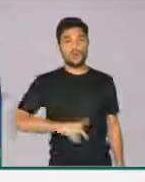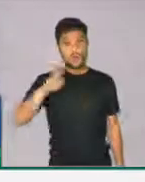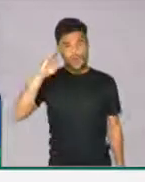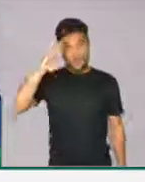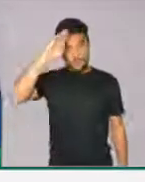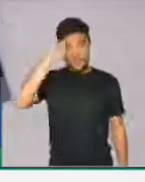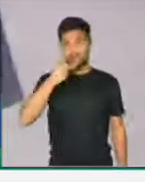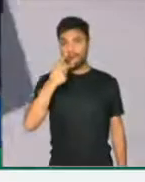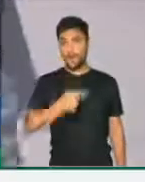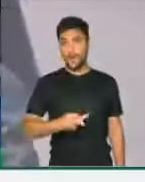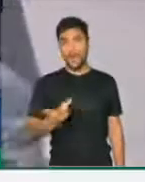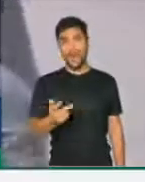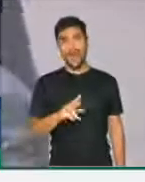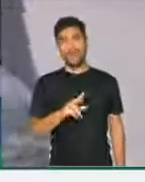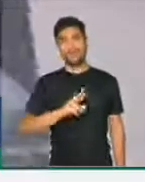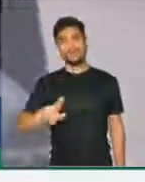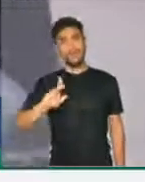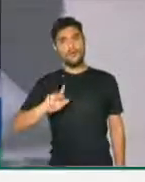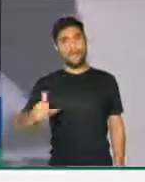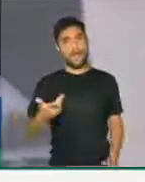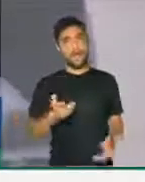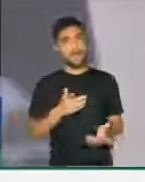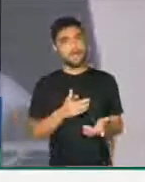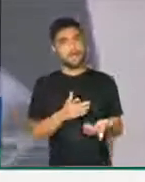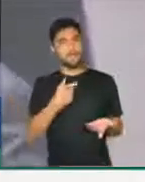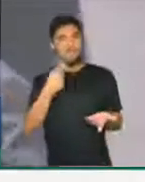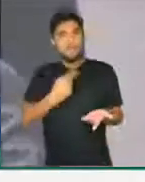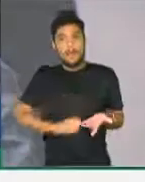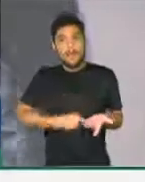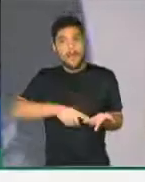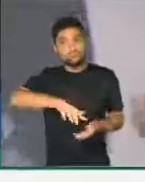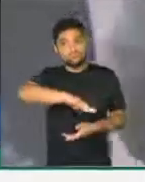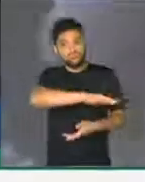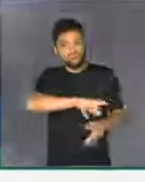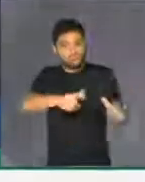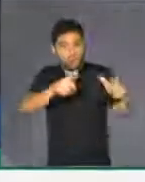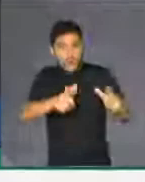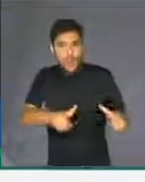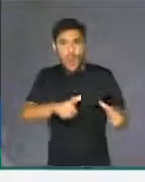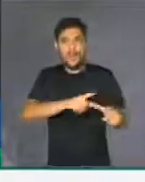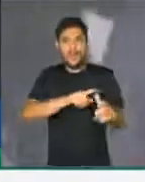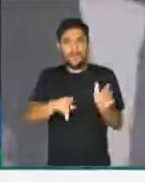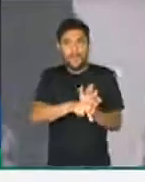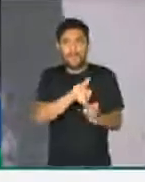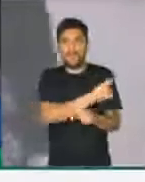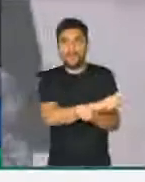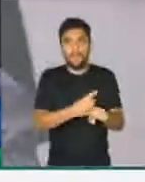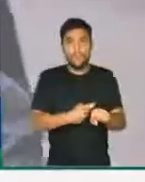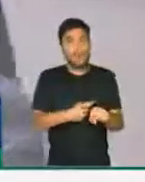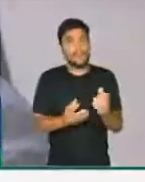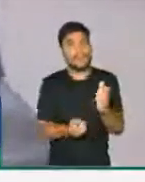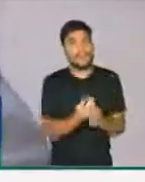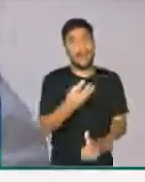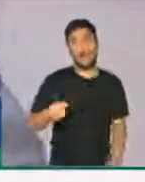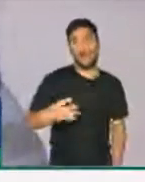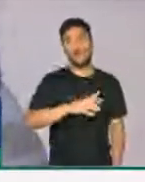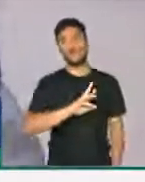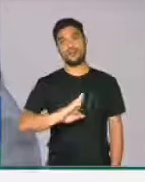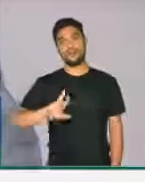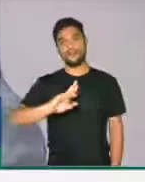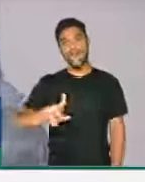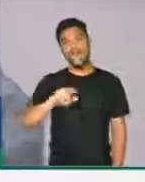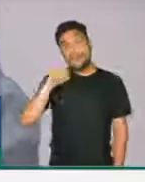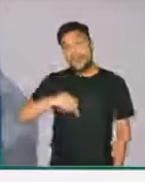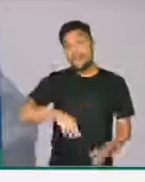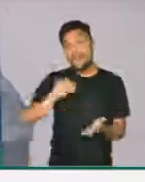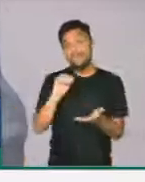falou que não vai mais demarcar terras quilombolas no Brasil. Mais uma vez cometendo crime